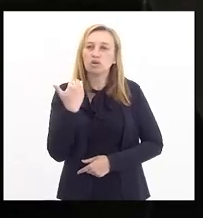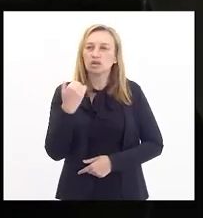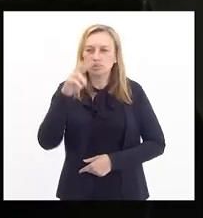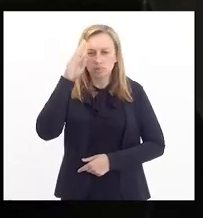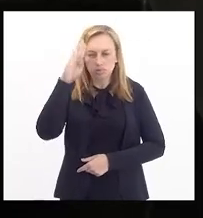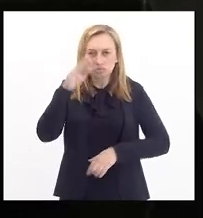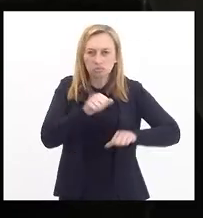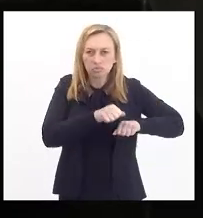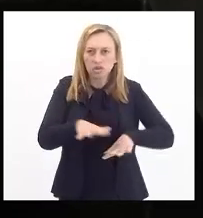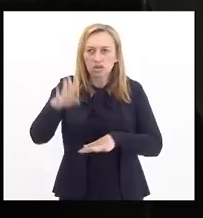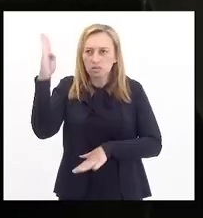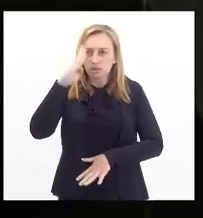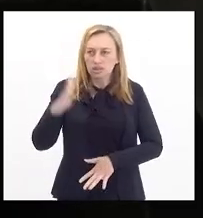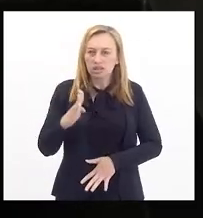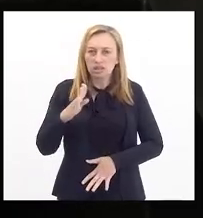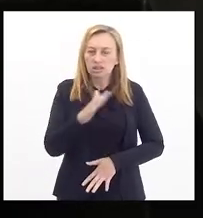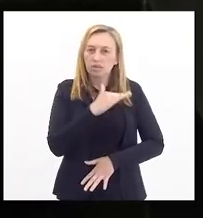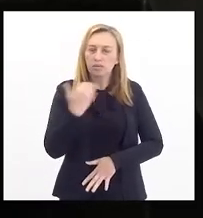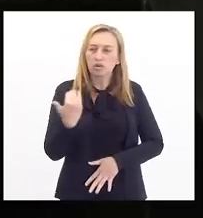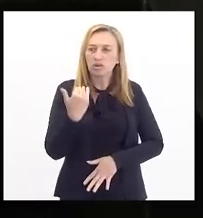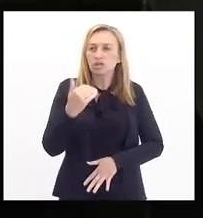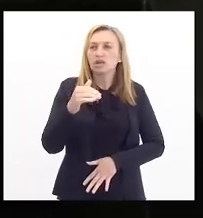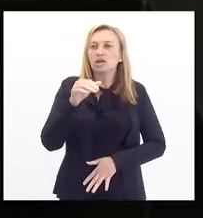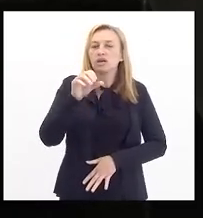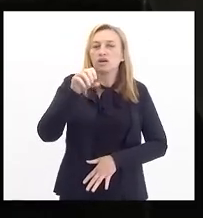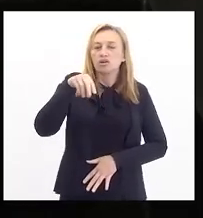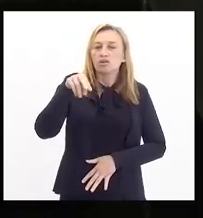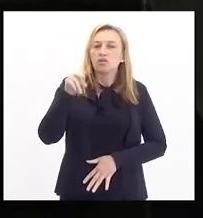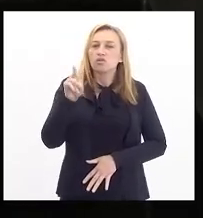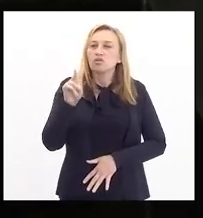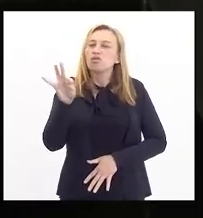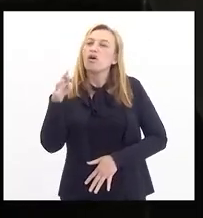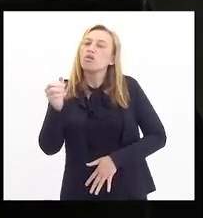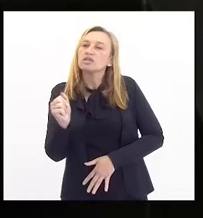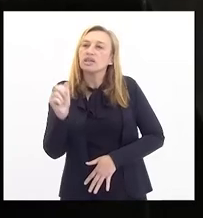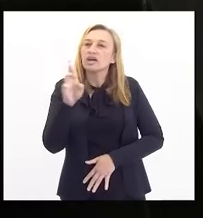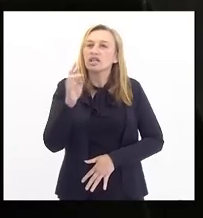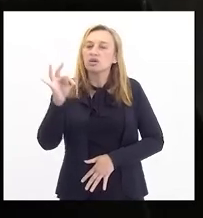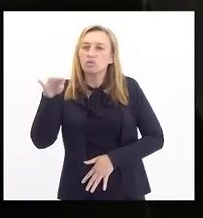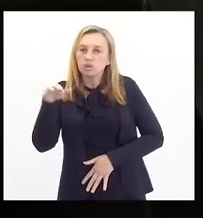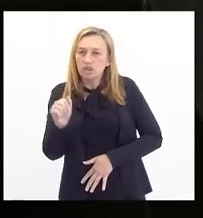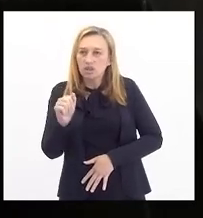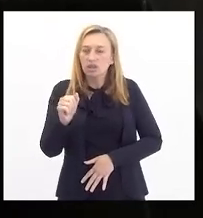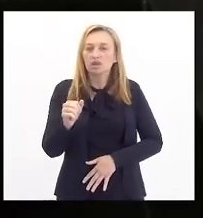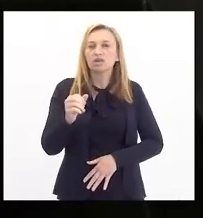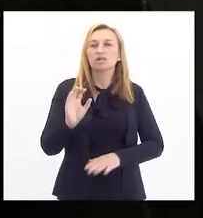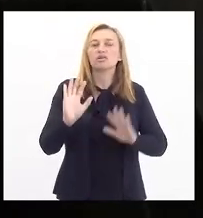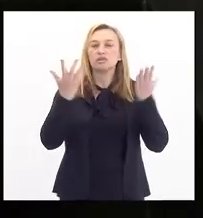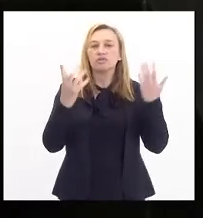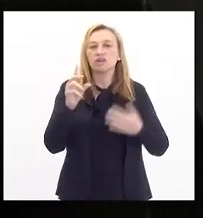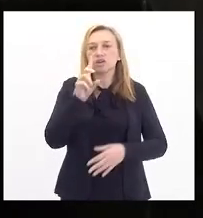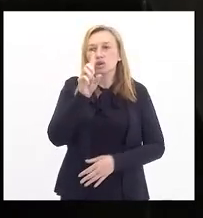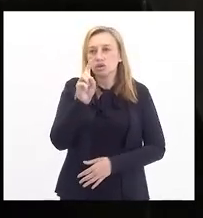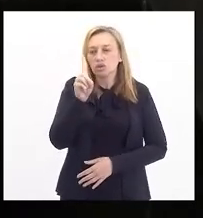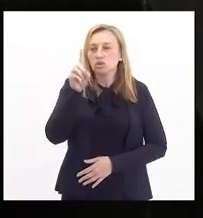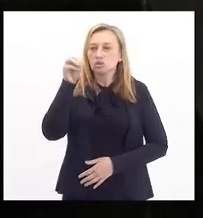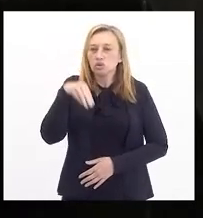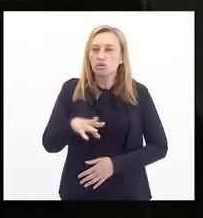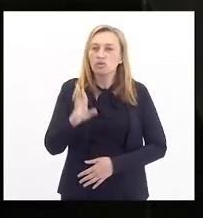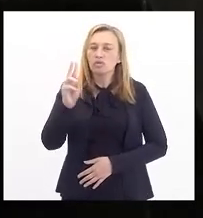no massacre de Volta Redonda, no dia 9 de novembro de 88. Viva Dom Valdir Calheiros,